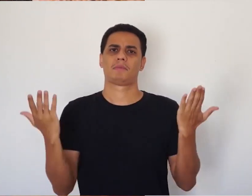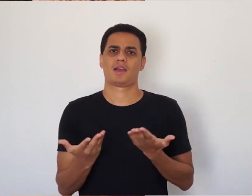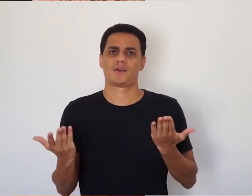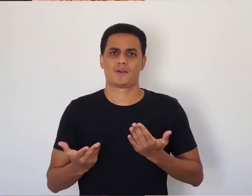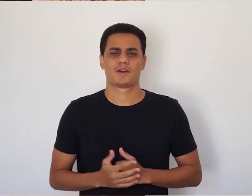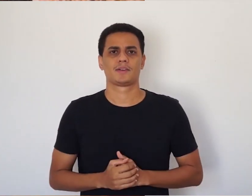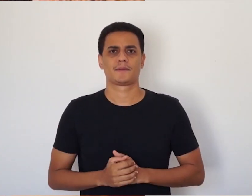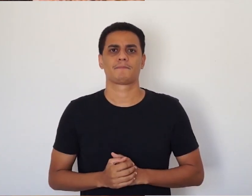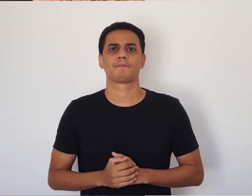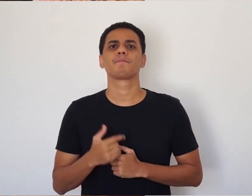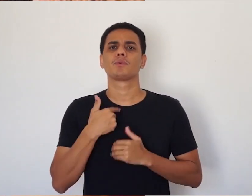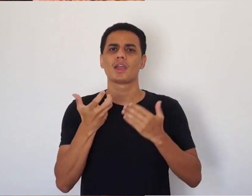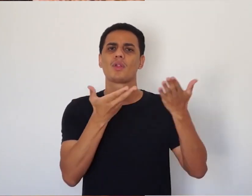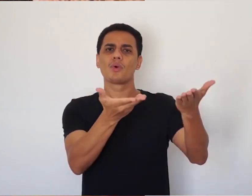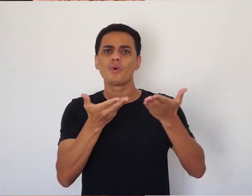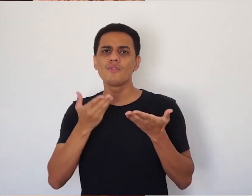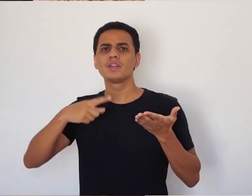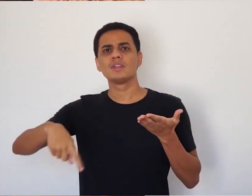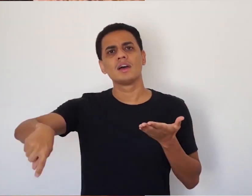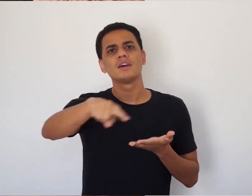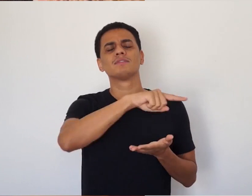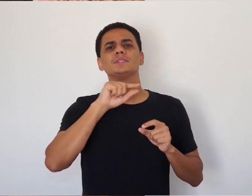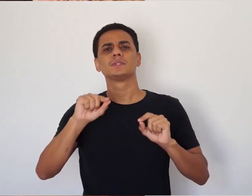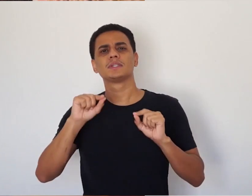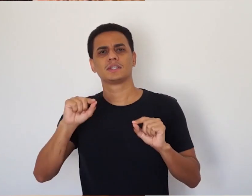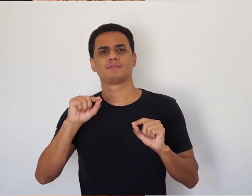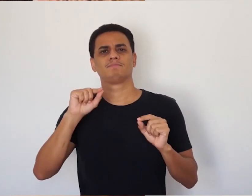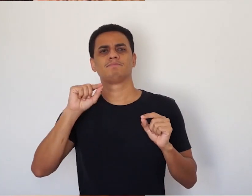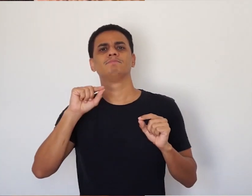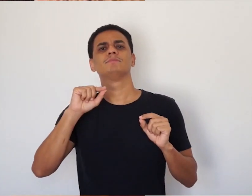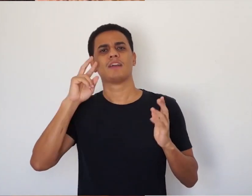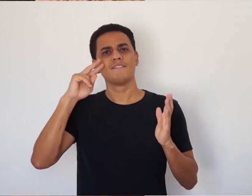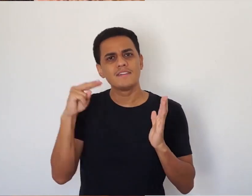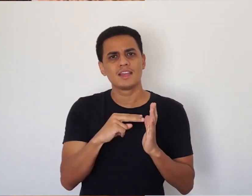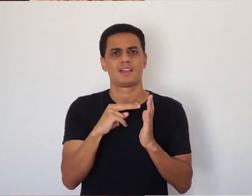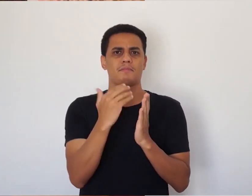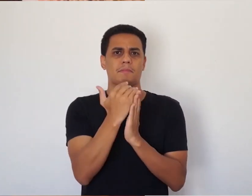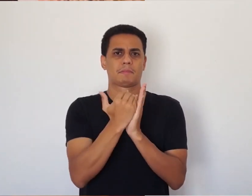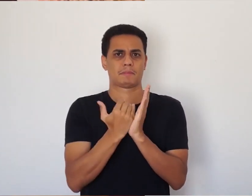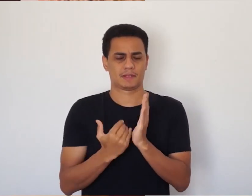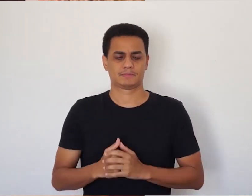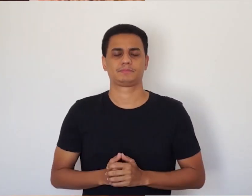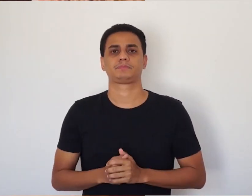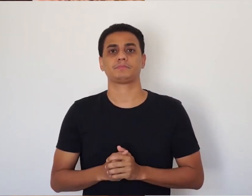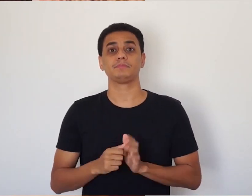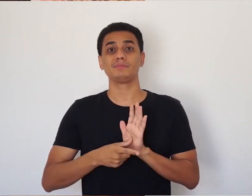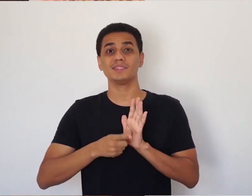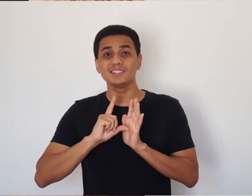essa libertação. Eu quero convidar você então, nesse momento, a observar antes de nós